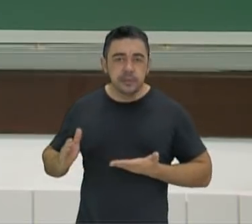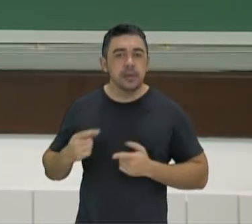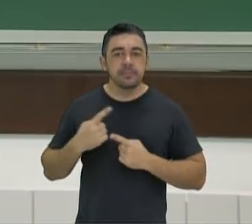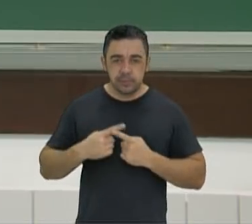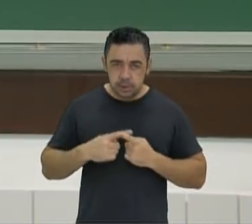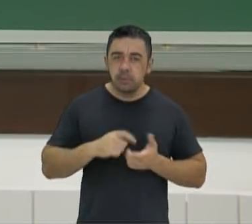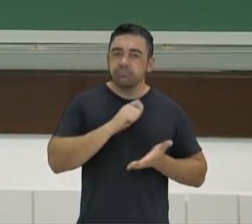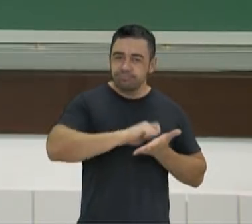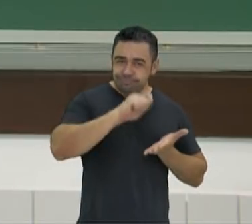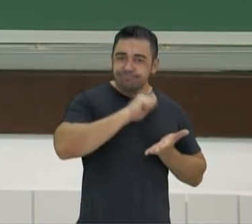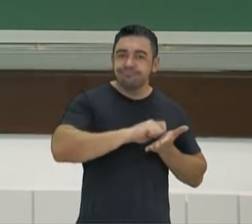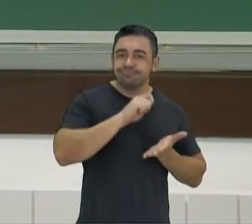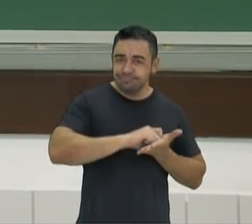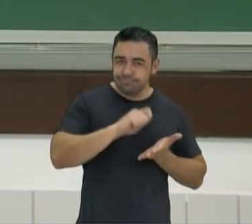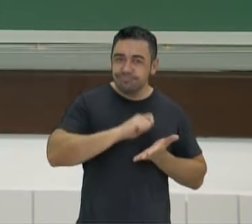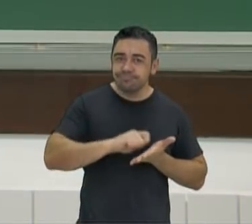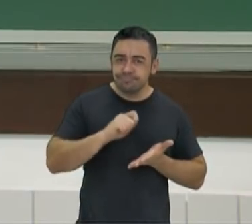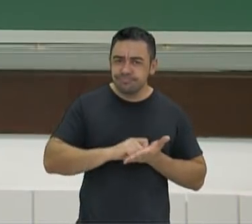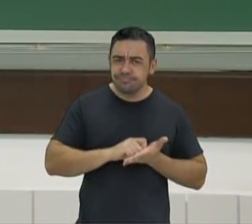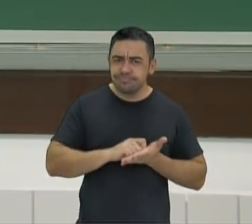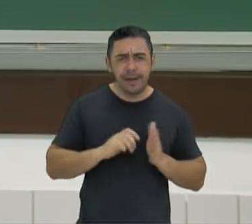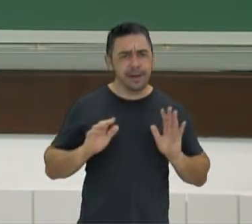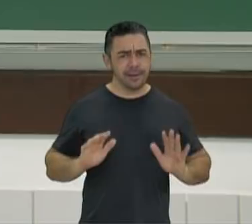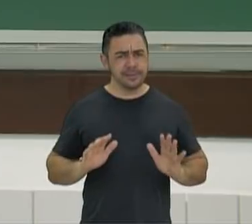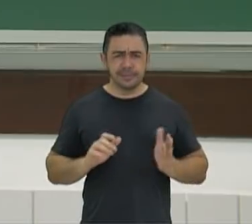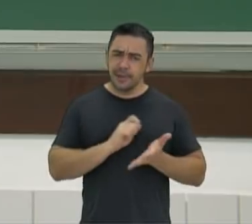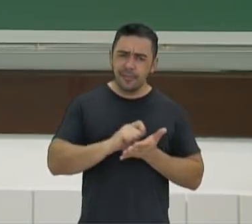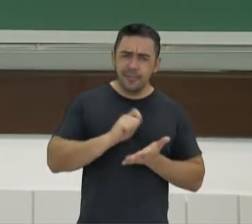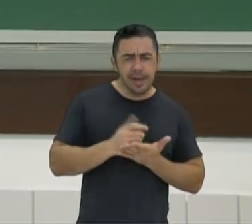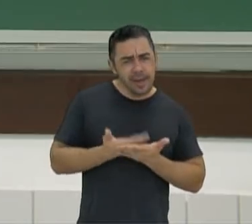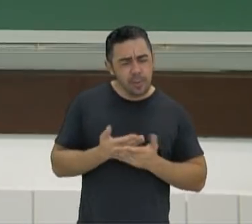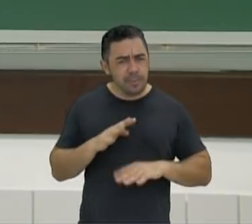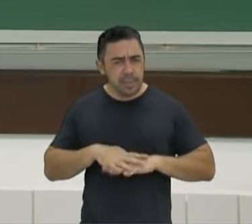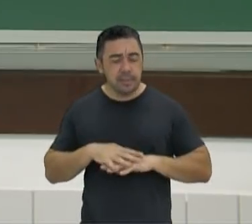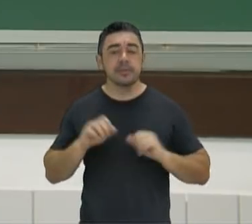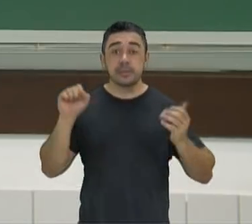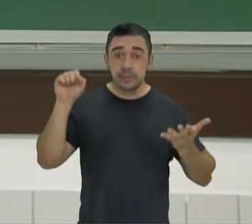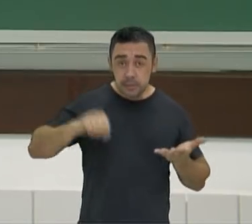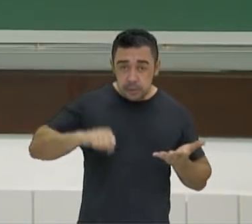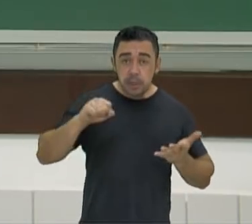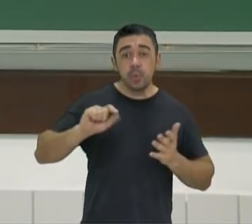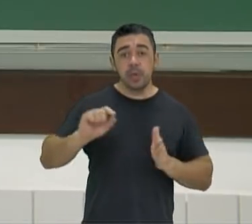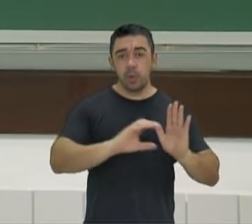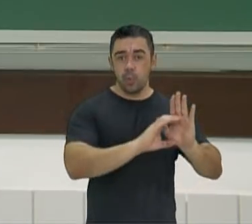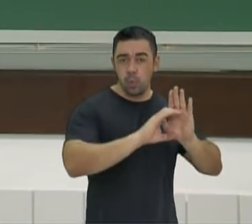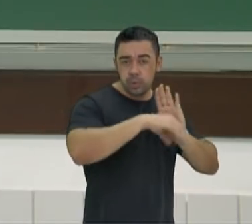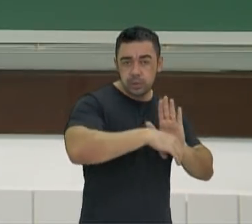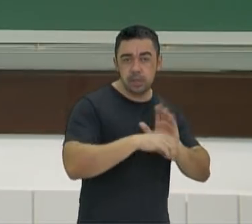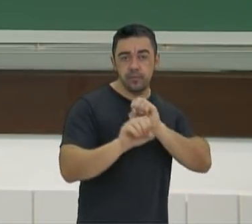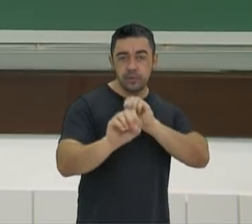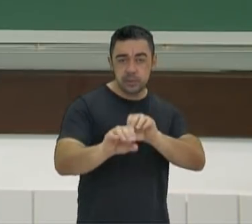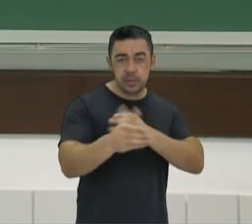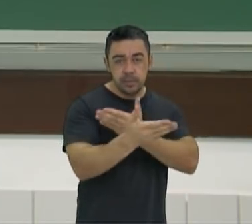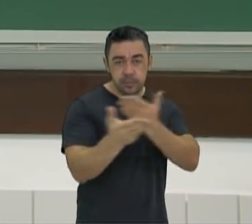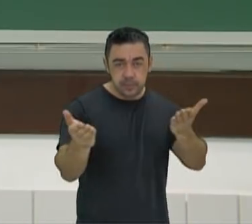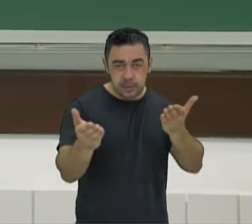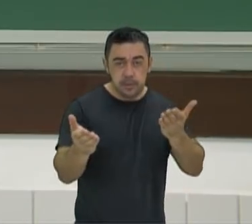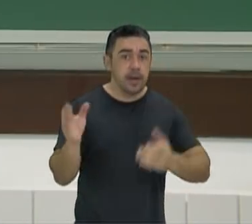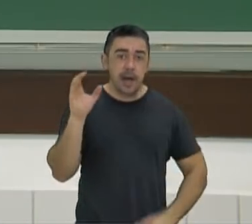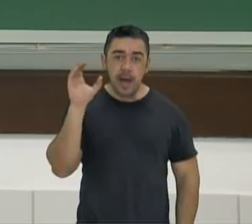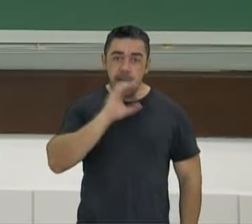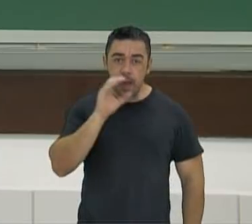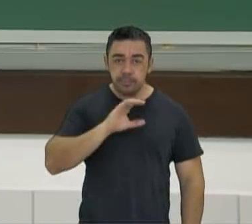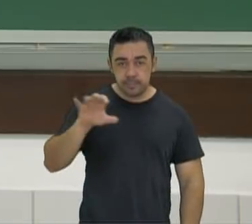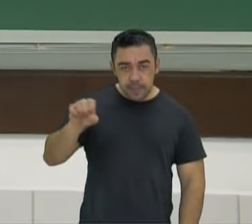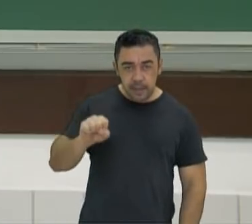escrever bastante hoje, tá bom? Escrever em aula de matemática? Sim, a gente vai escrever os conceitos que vão ser trazidos nessa aula. Corre lá, vão